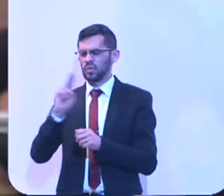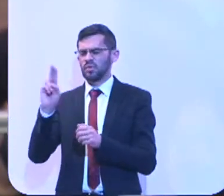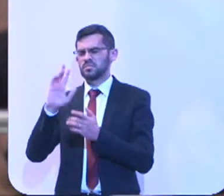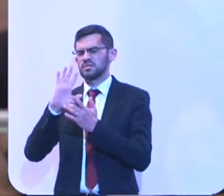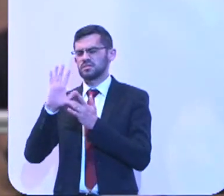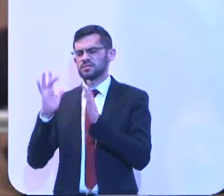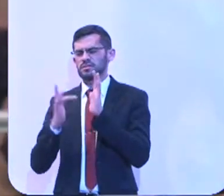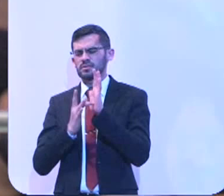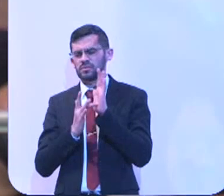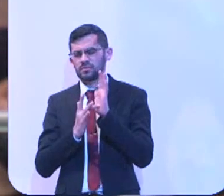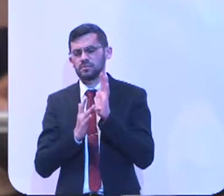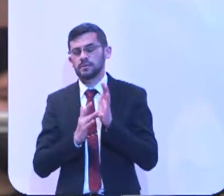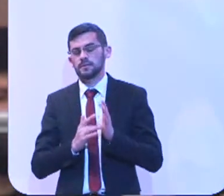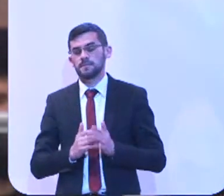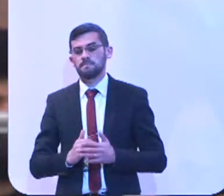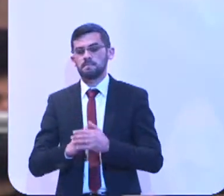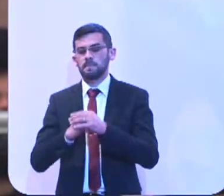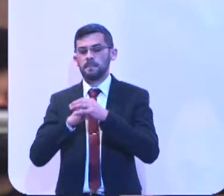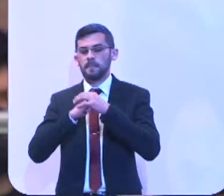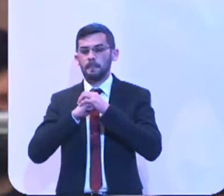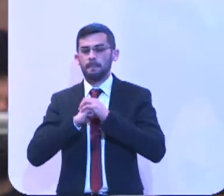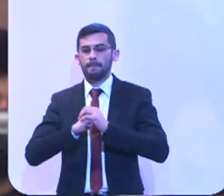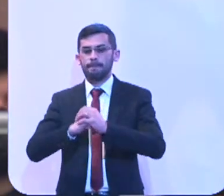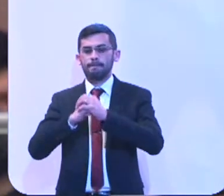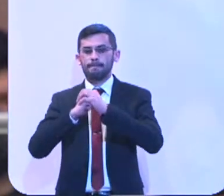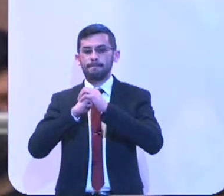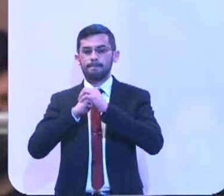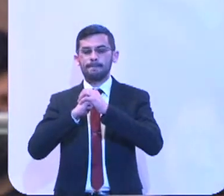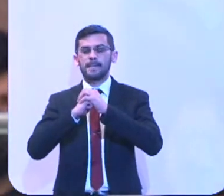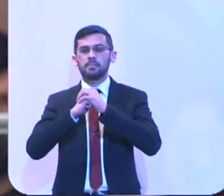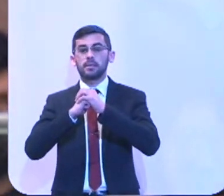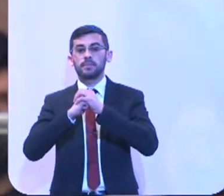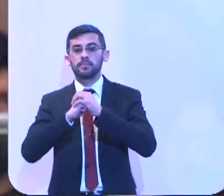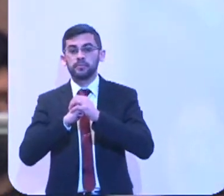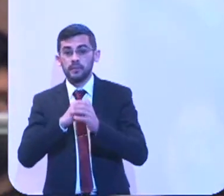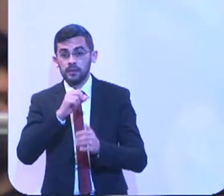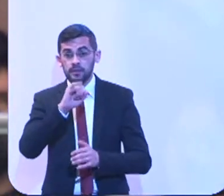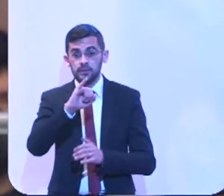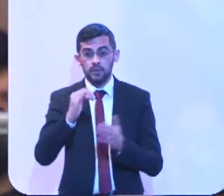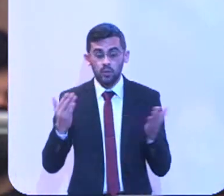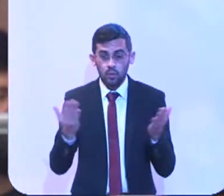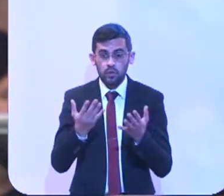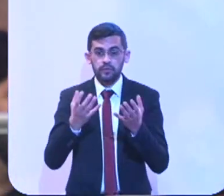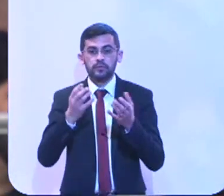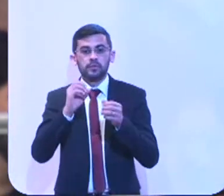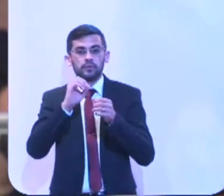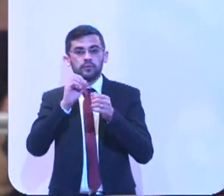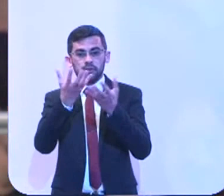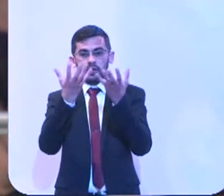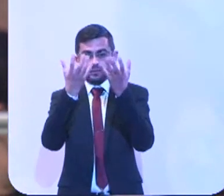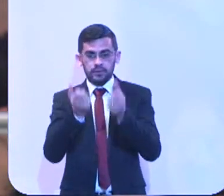Em nome de Jesus. Amém. Se você tomou uma decisão hoje,